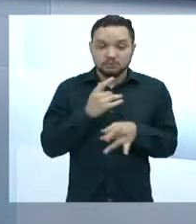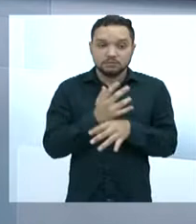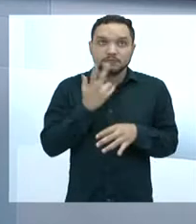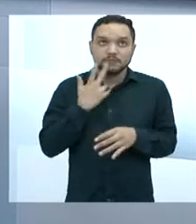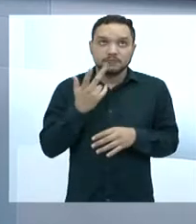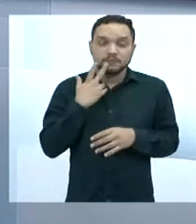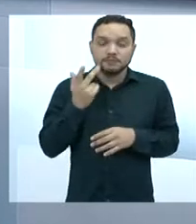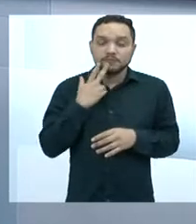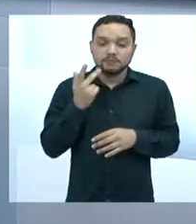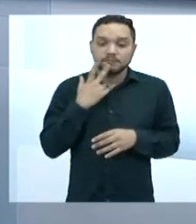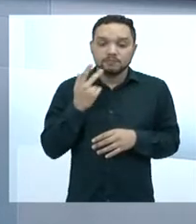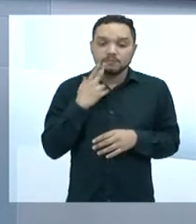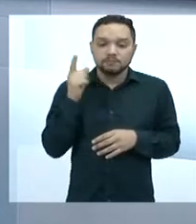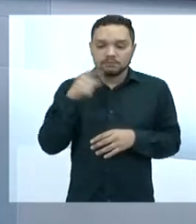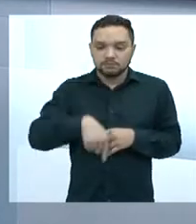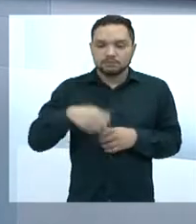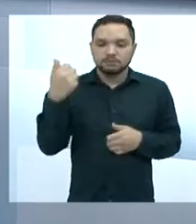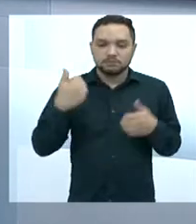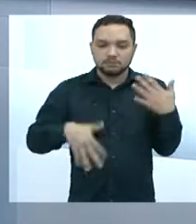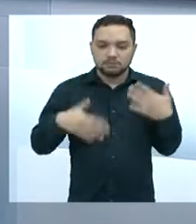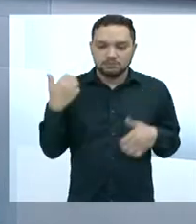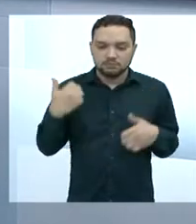vêm fazer explanações,